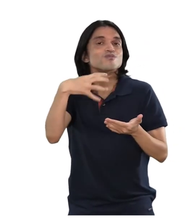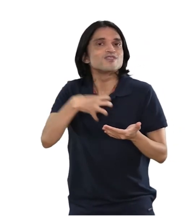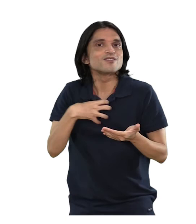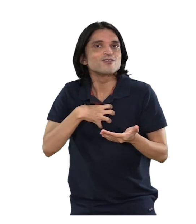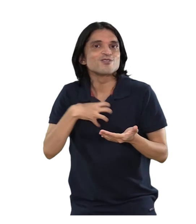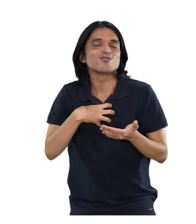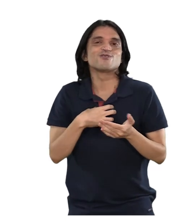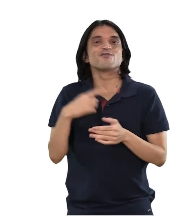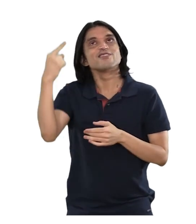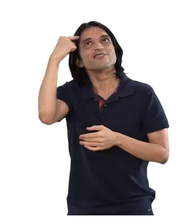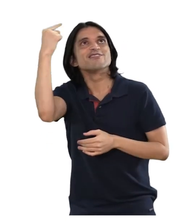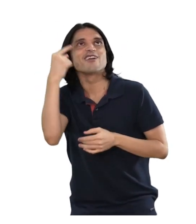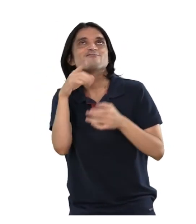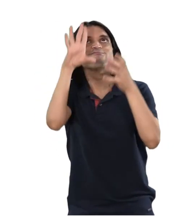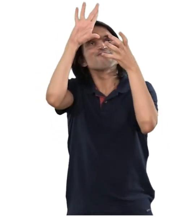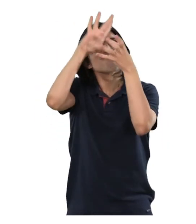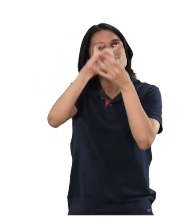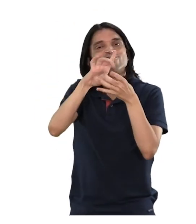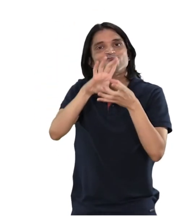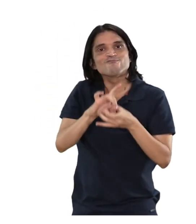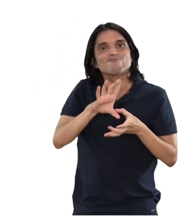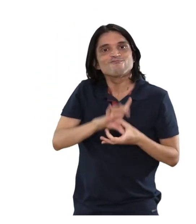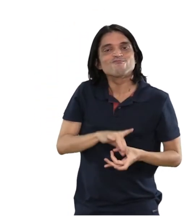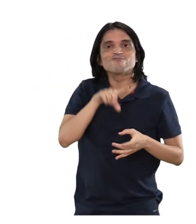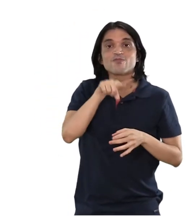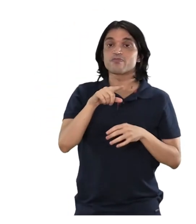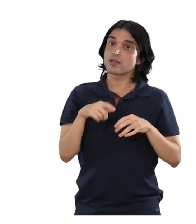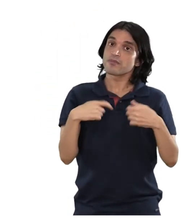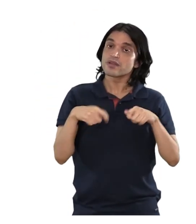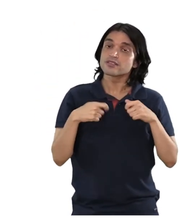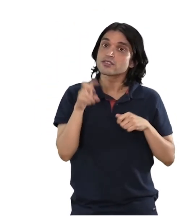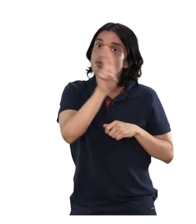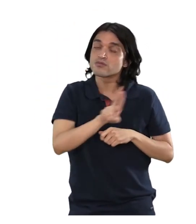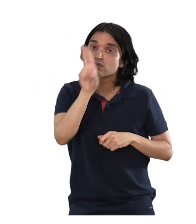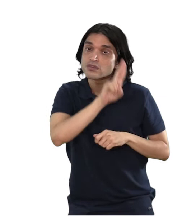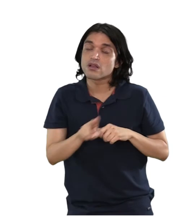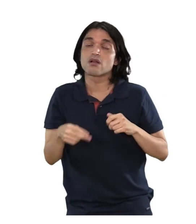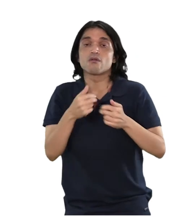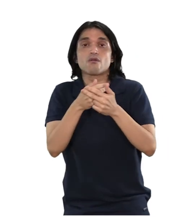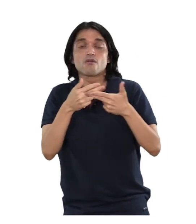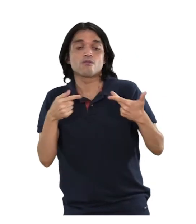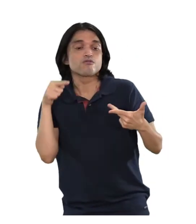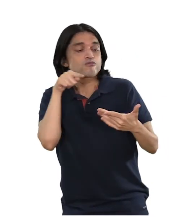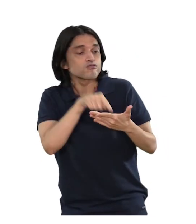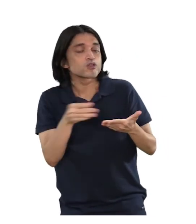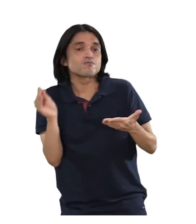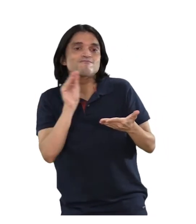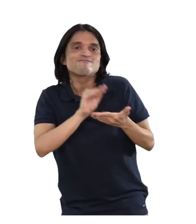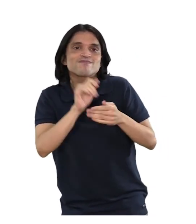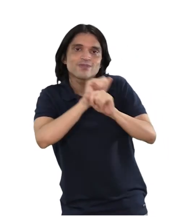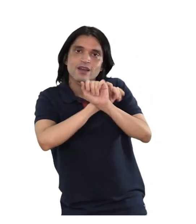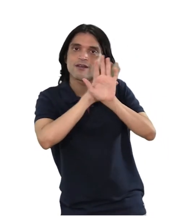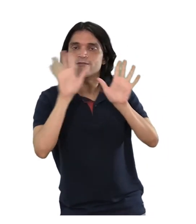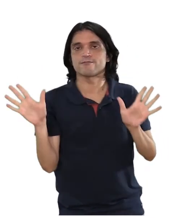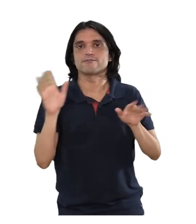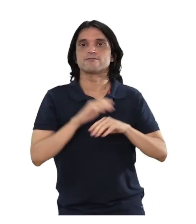frases. Os textos argumentativos apresentam muitas vezes dificuldades de relacionarem de maneira lógica um ponto